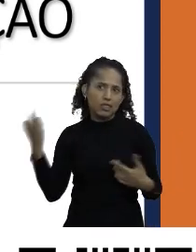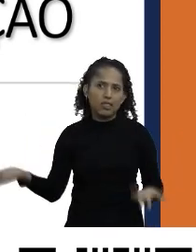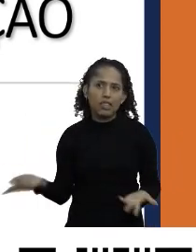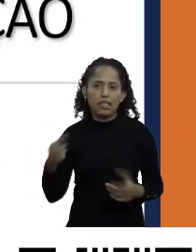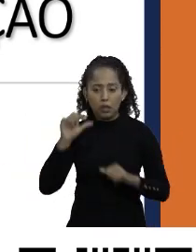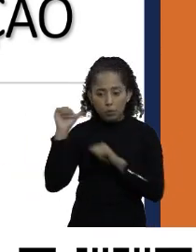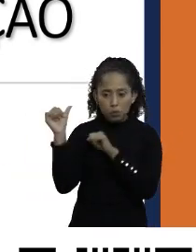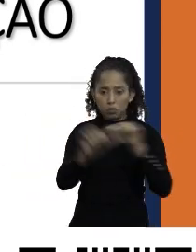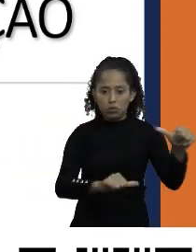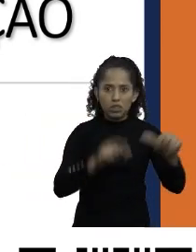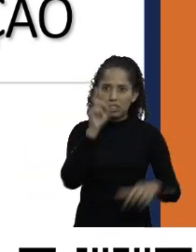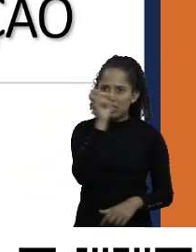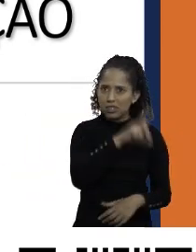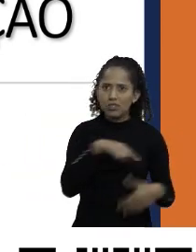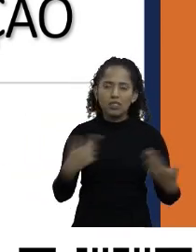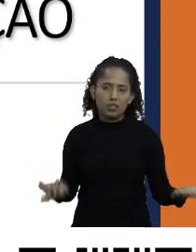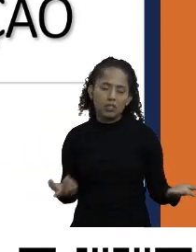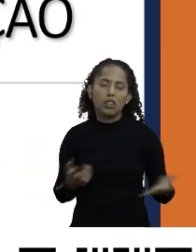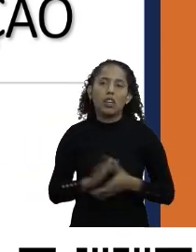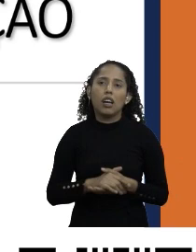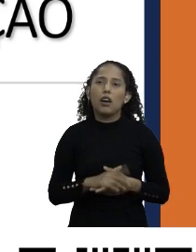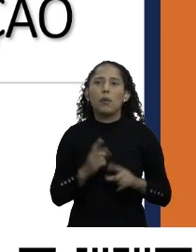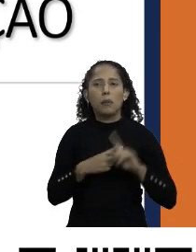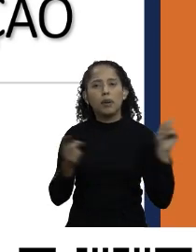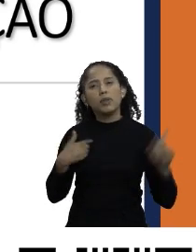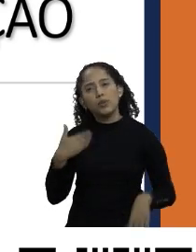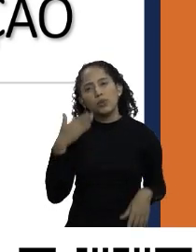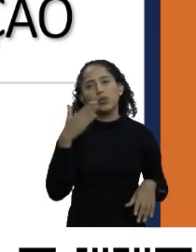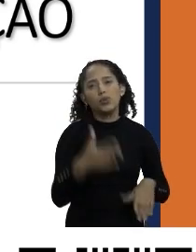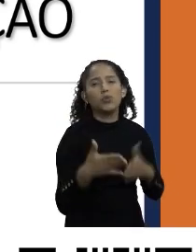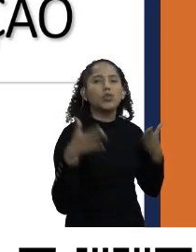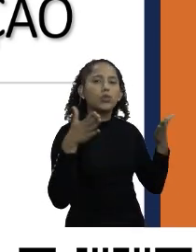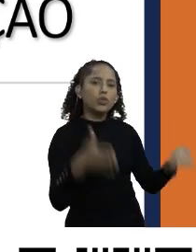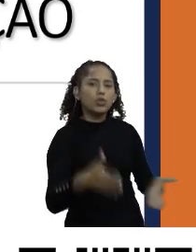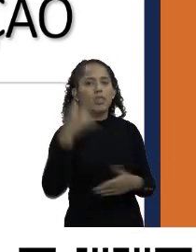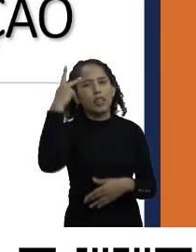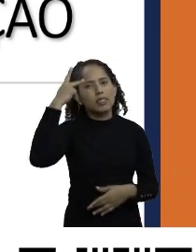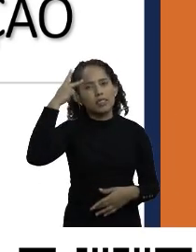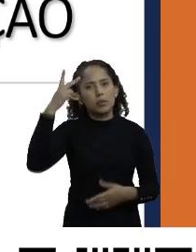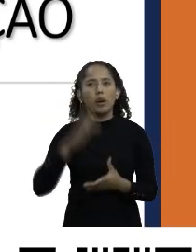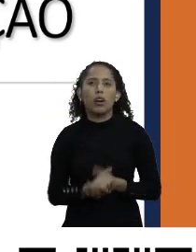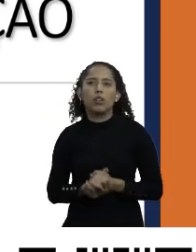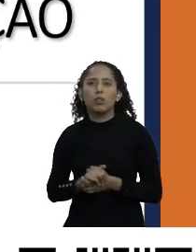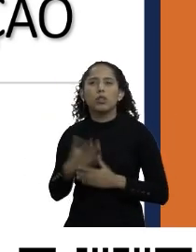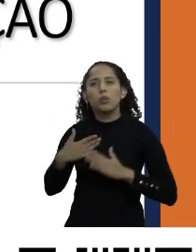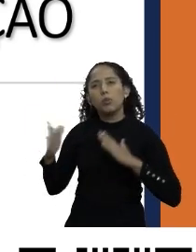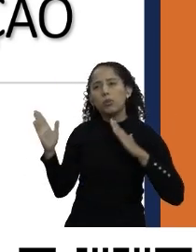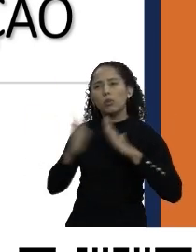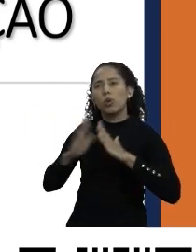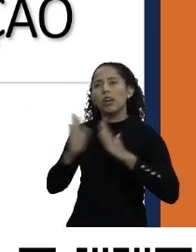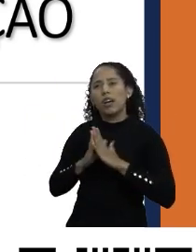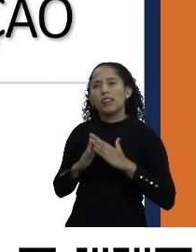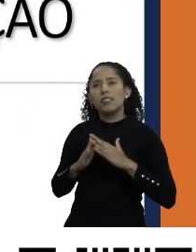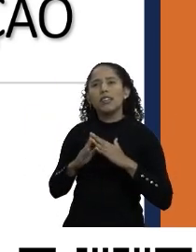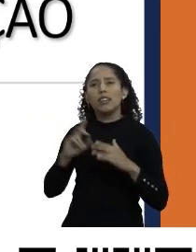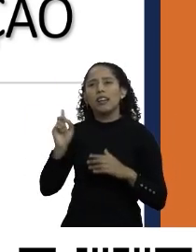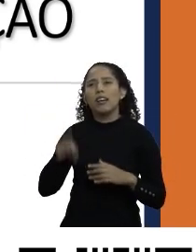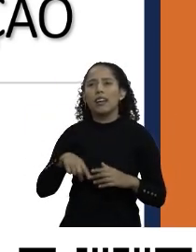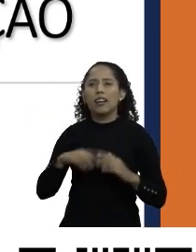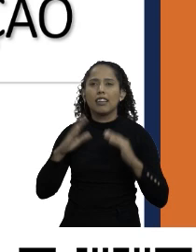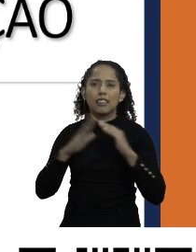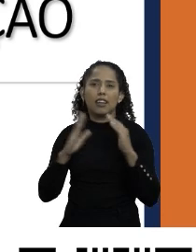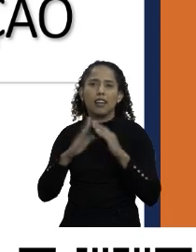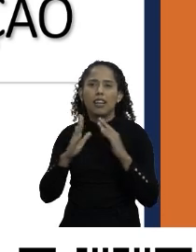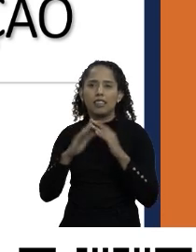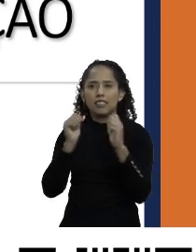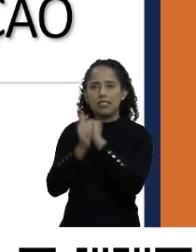uma mudança radical de vida. Mas assim eu fui, cheguei em São Paulo. Morava numa casa do atleta, outros 23 garotos,